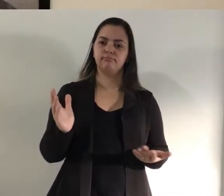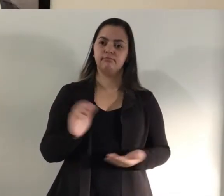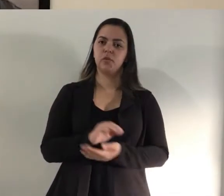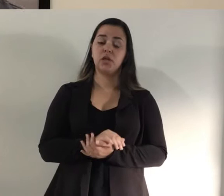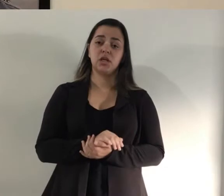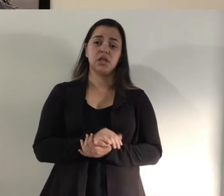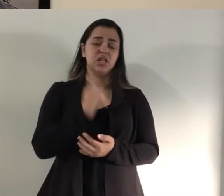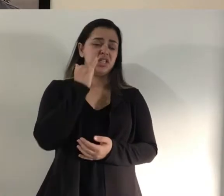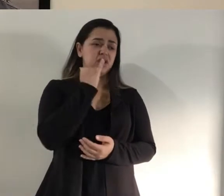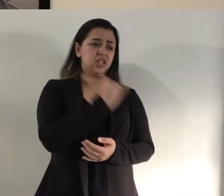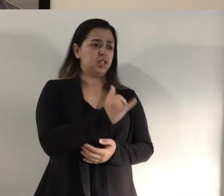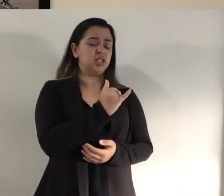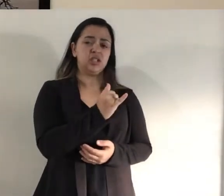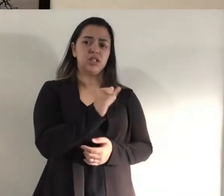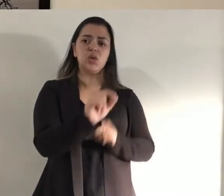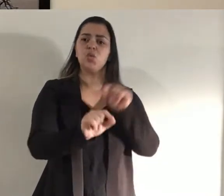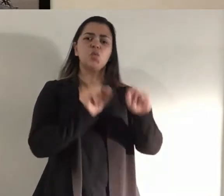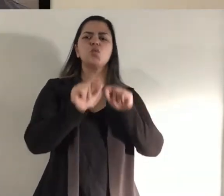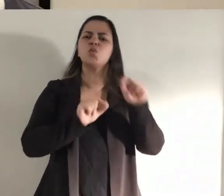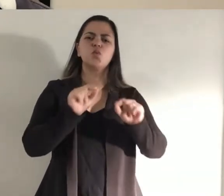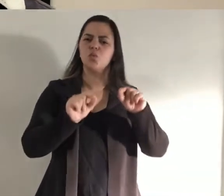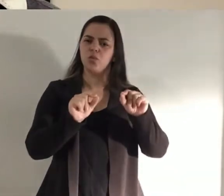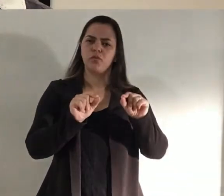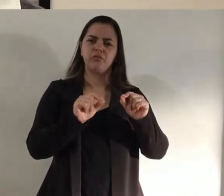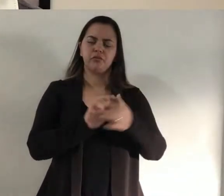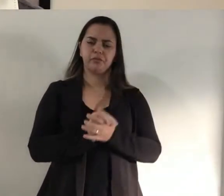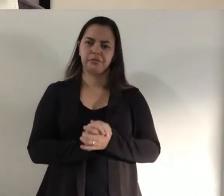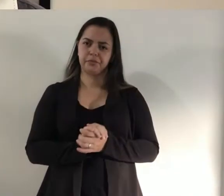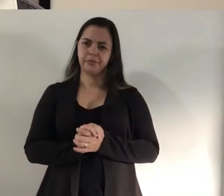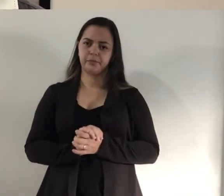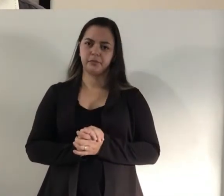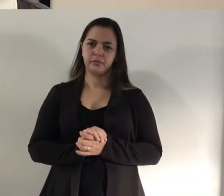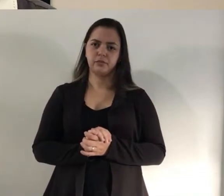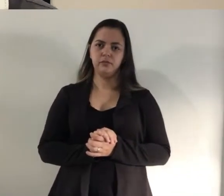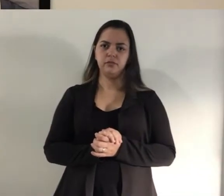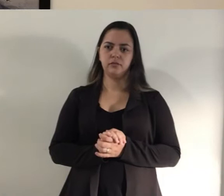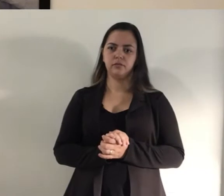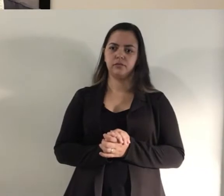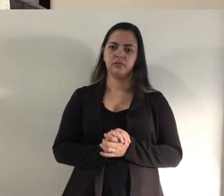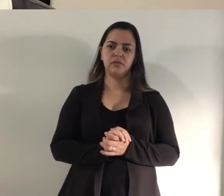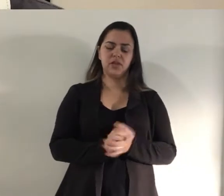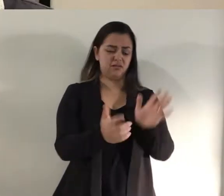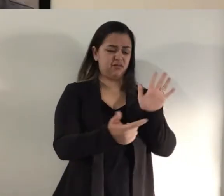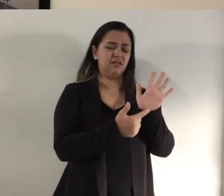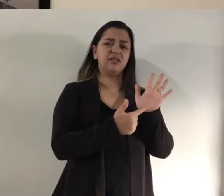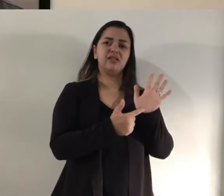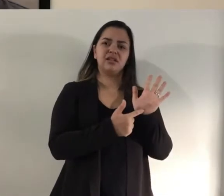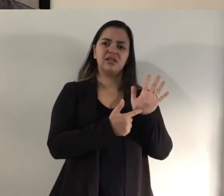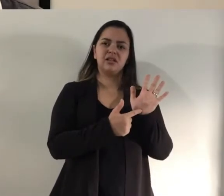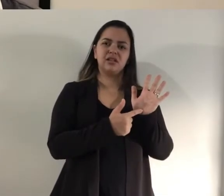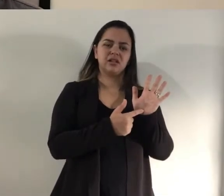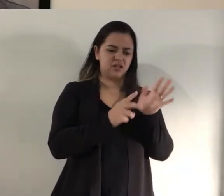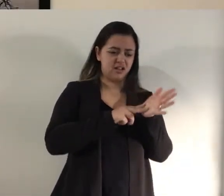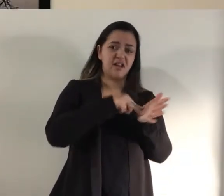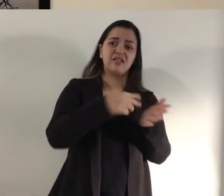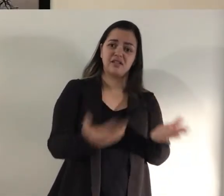atitude, ele não estava apenas dizendo, olha, o que está aqui, o que ressuscitou foi aquele que foi